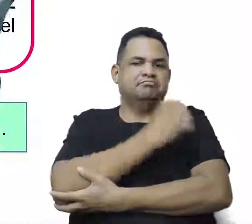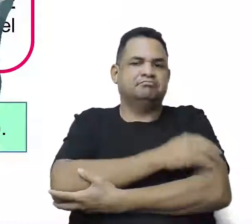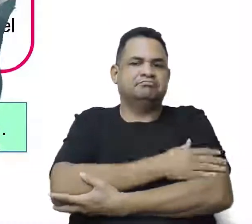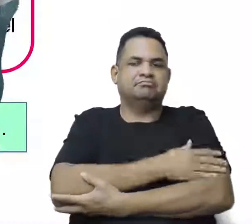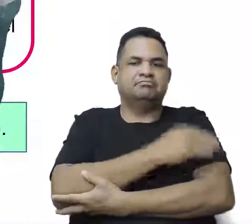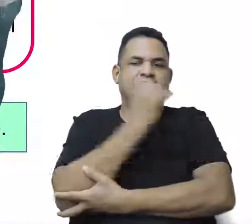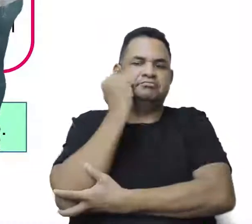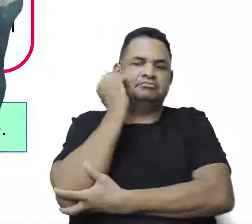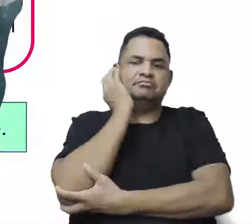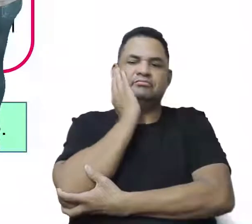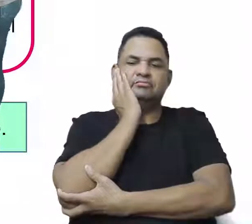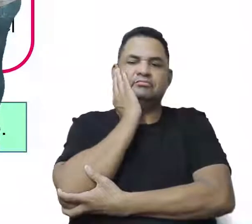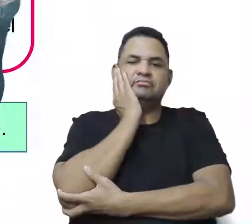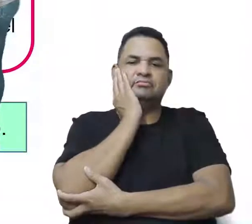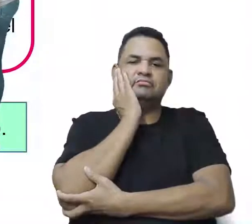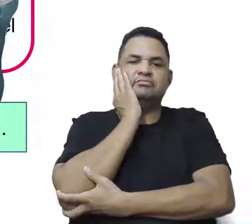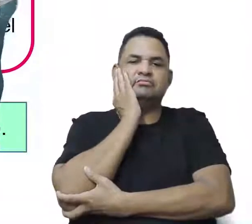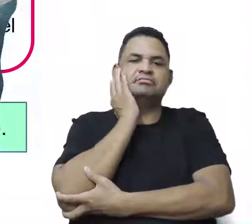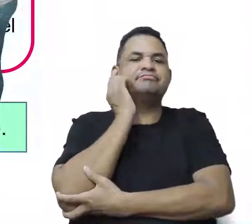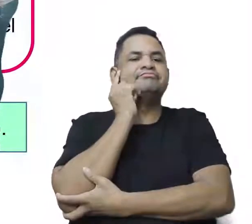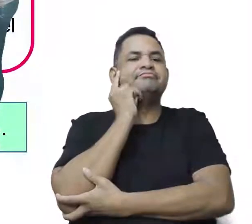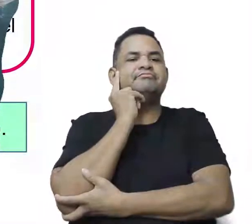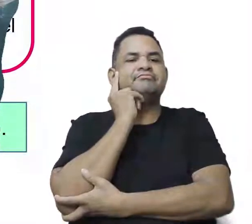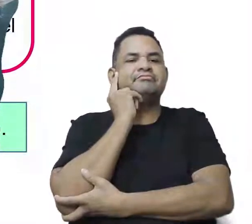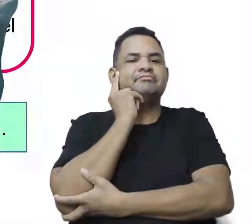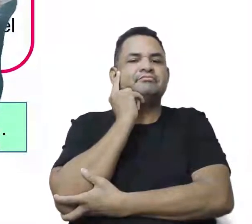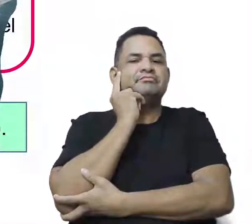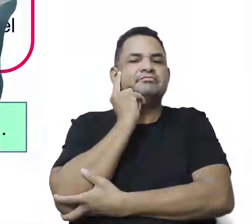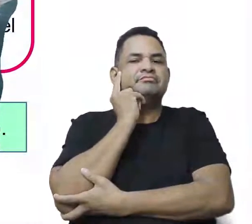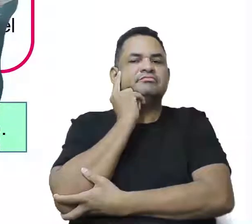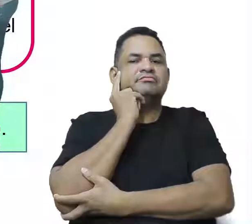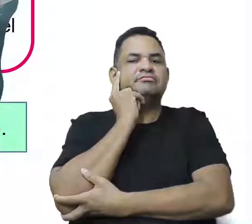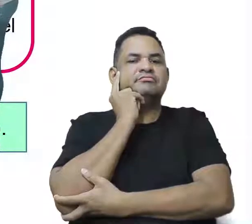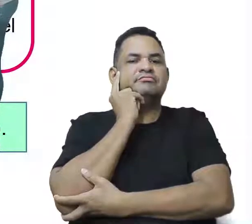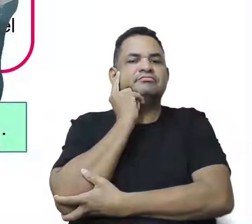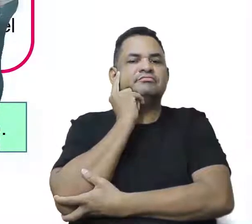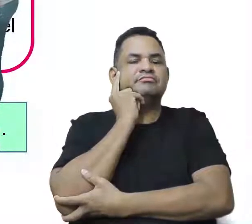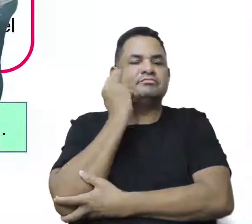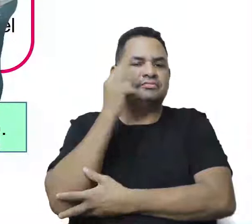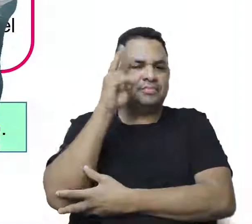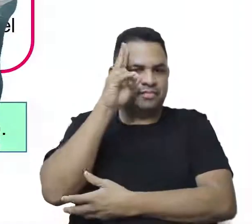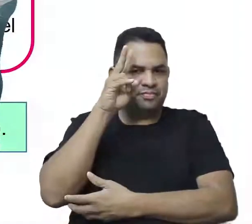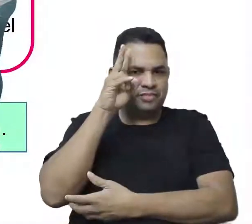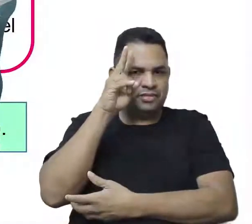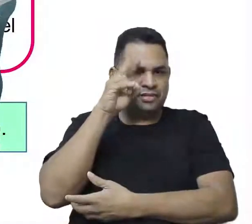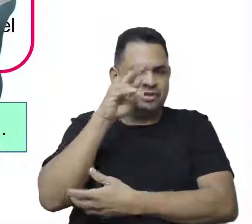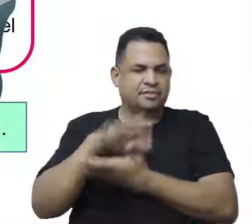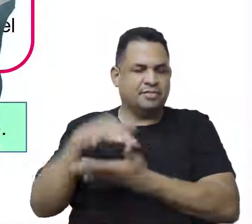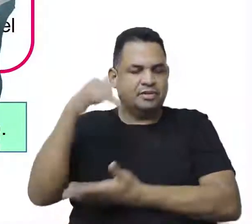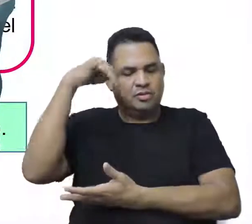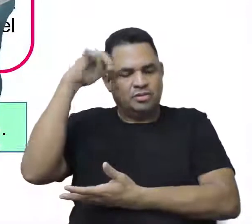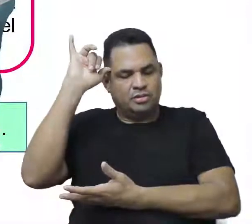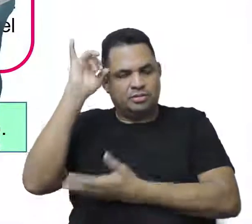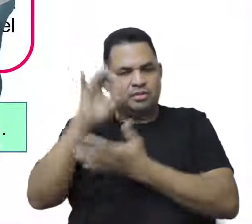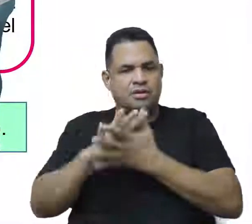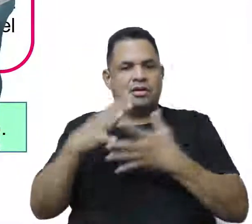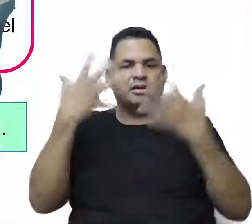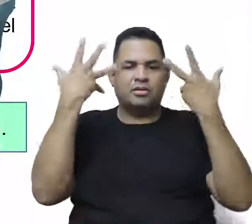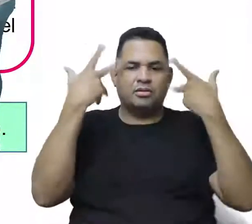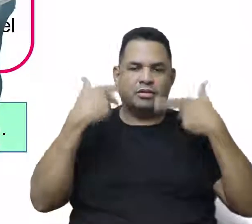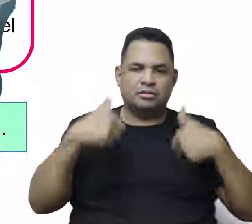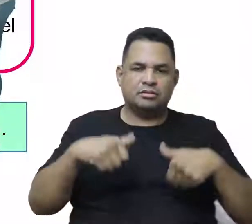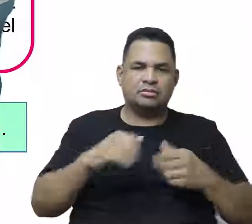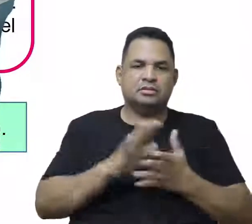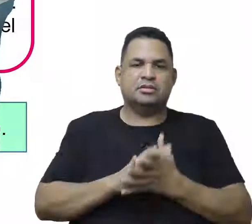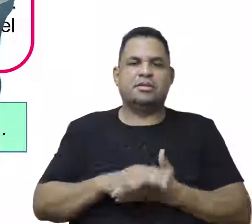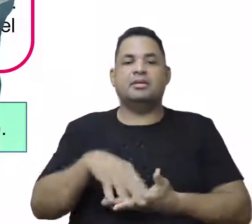ficar aí? Isso. Como que está o tronco dela, né? Vamos lembrar lá do boi, vamos lembrar lá do leão, vamos